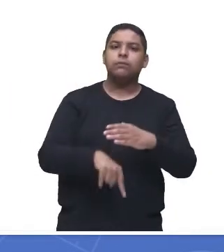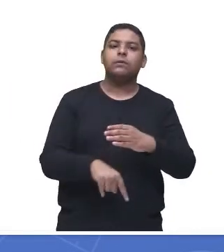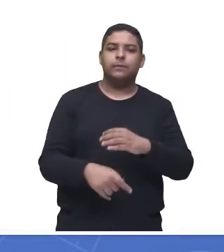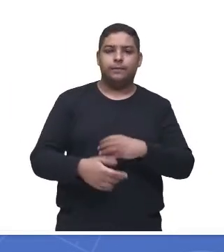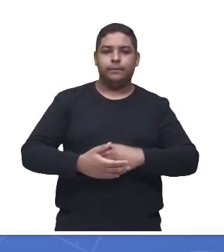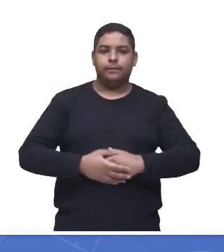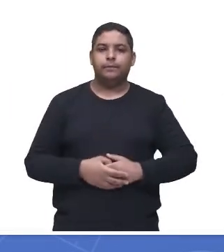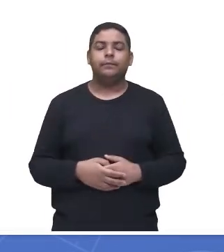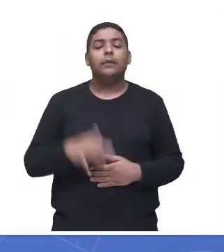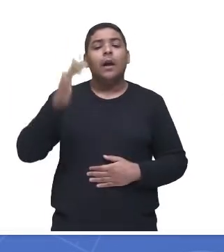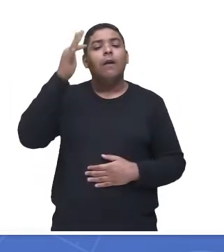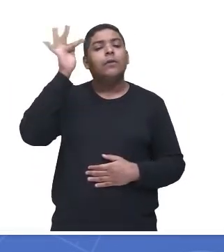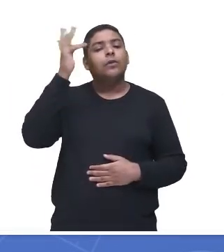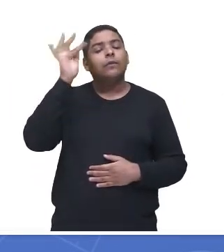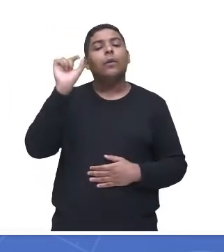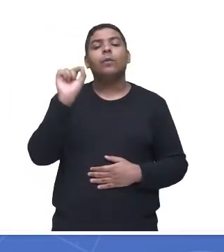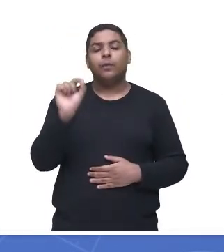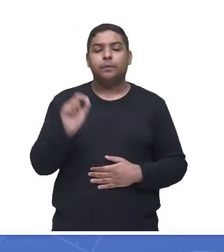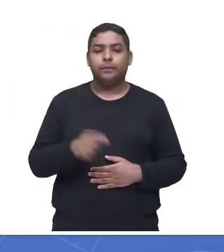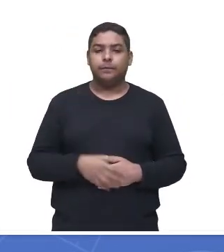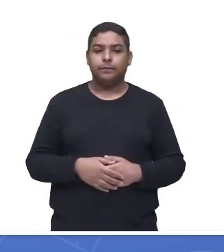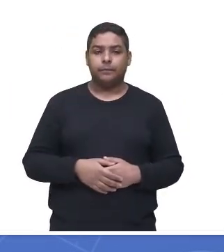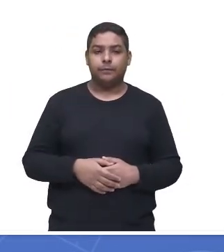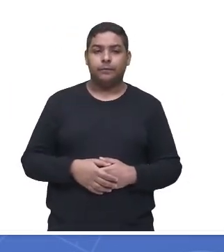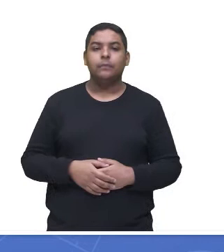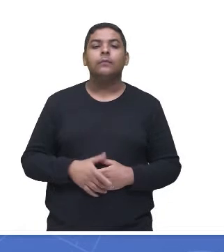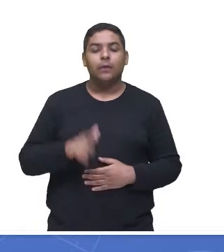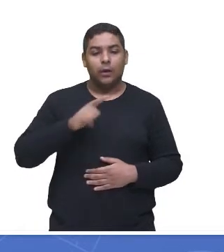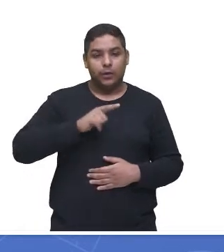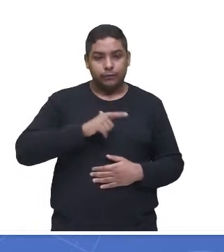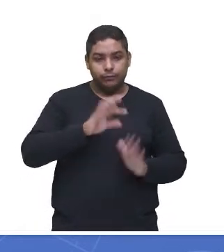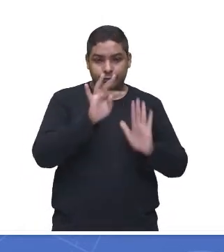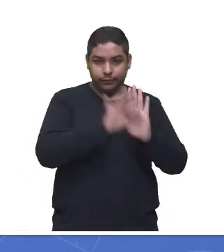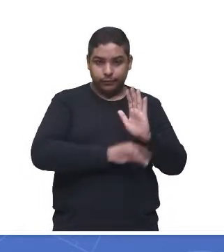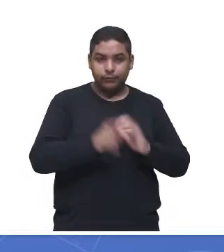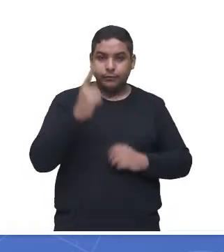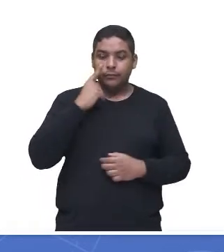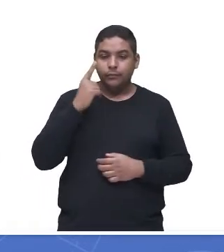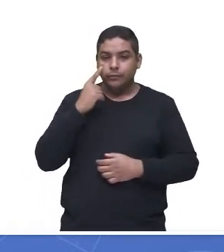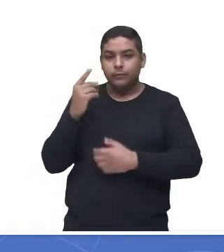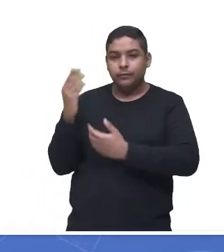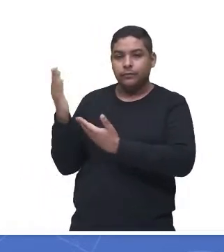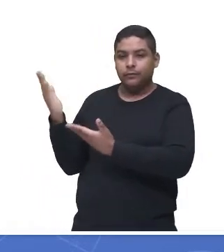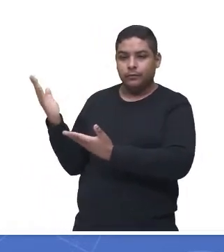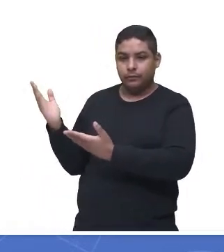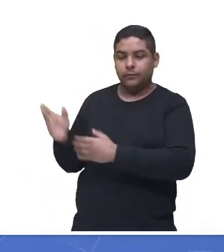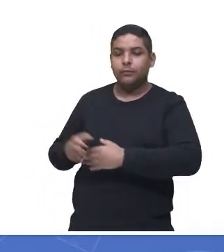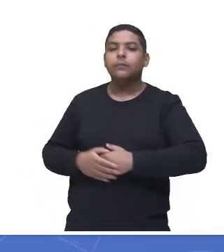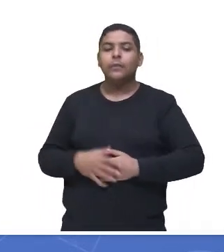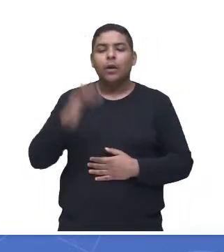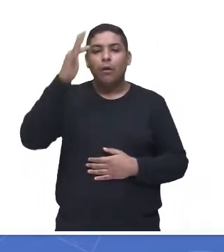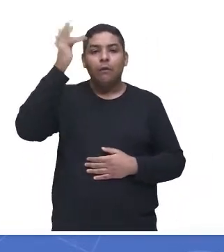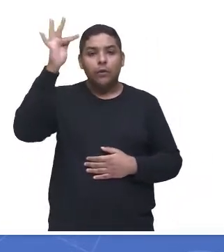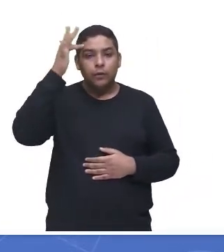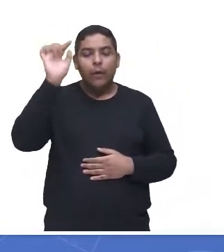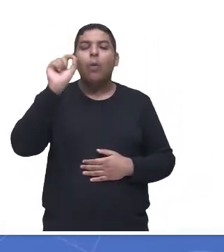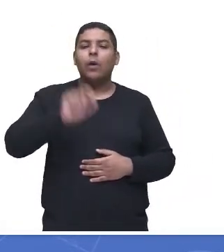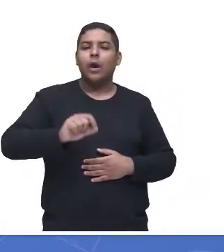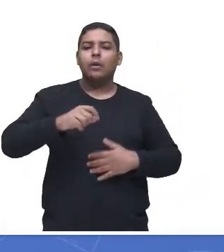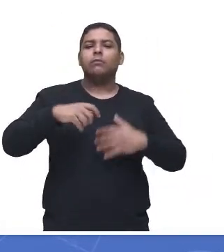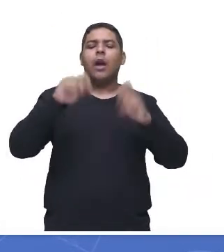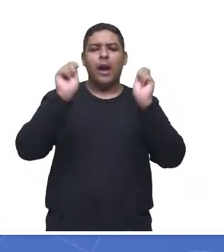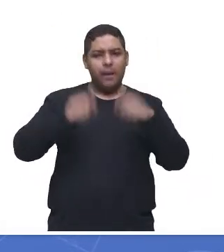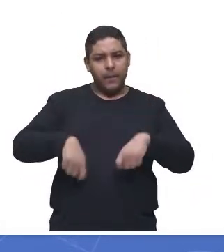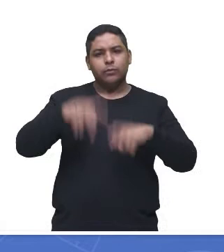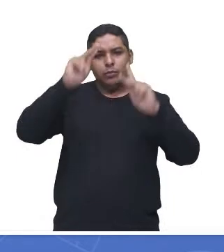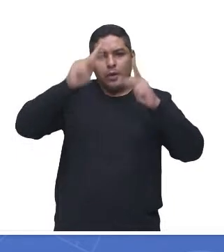A filosofia, acompanhe comigo aí no texto, ela surgiu a partir da capacidade do ser humano refletir. Porque o ser